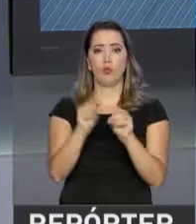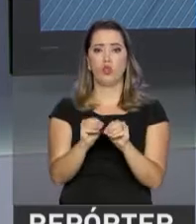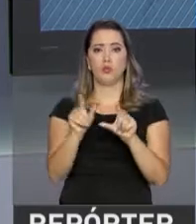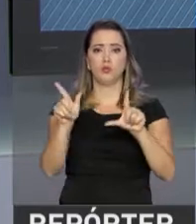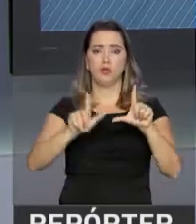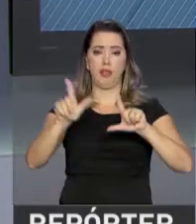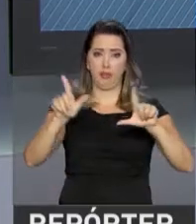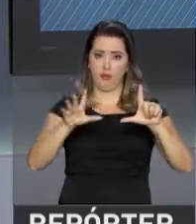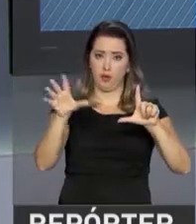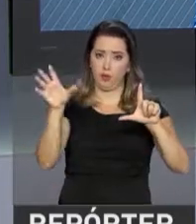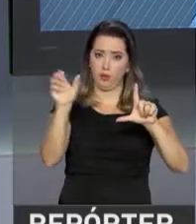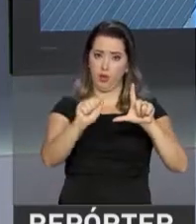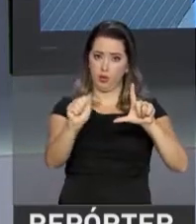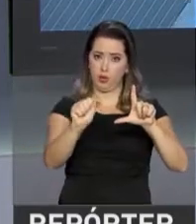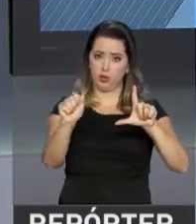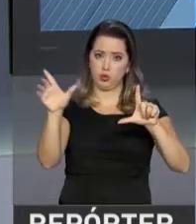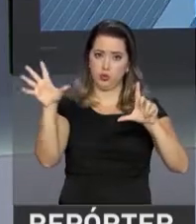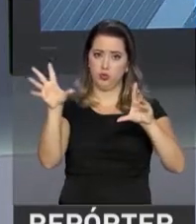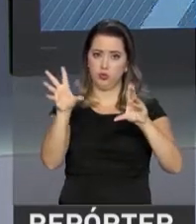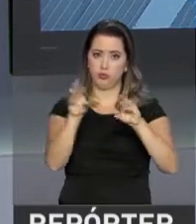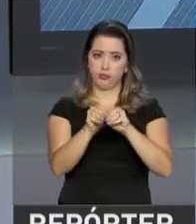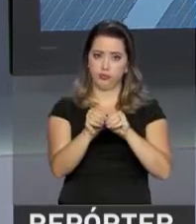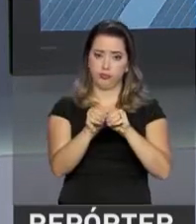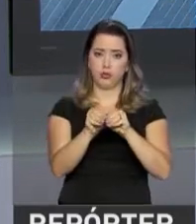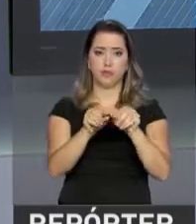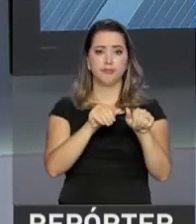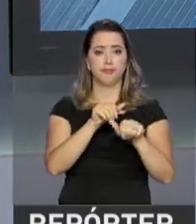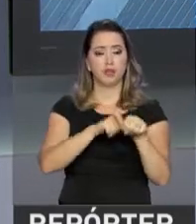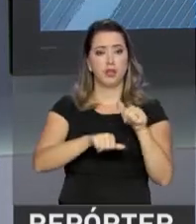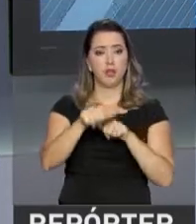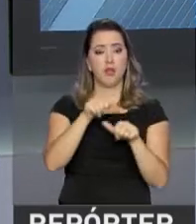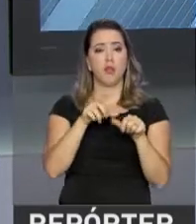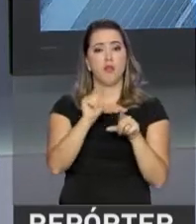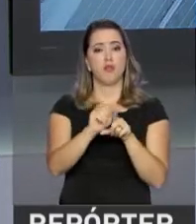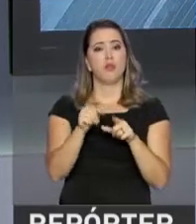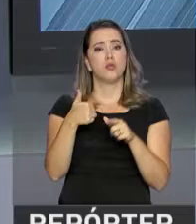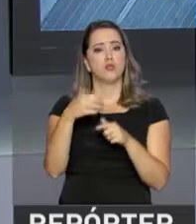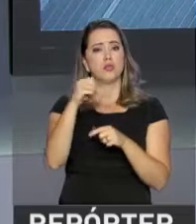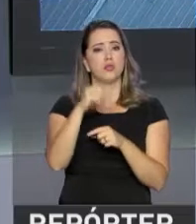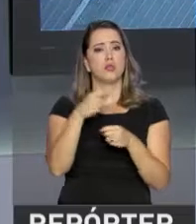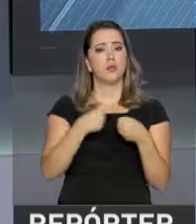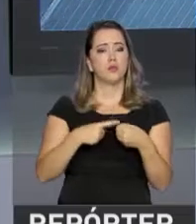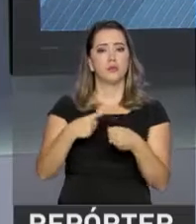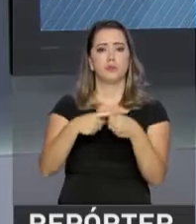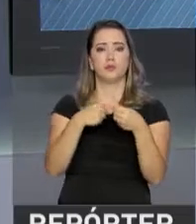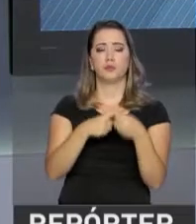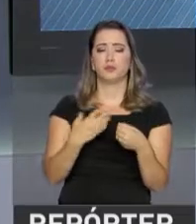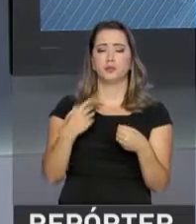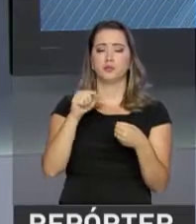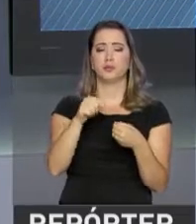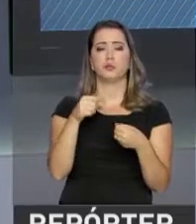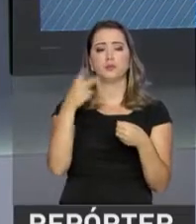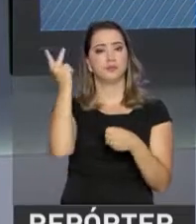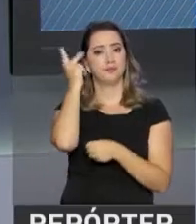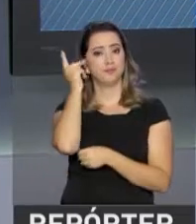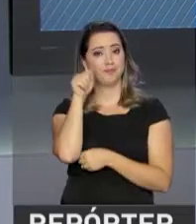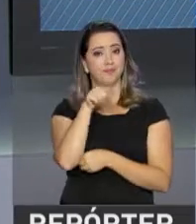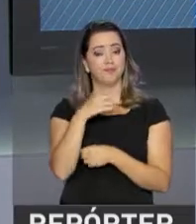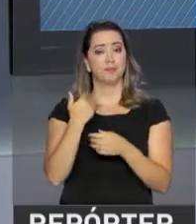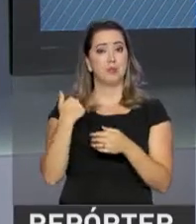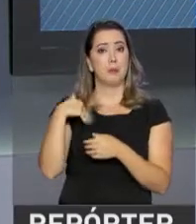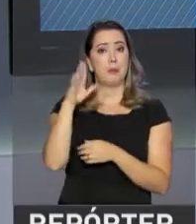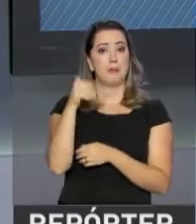analógico de televisão entre esses municípios estão campinas e 19 cidades do vale do paraíba a população atendida